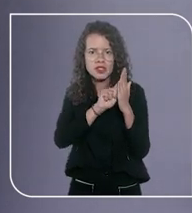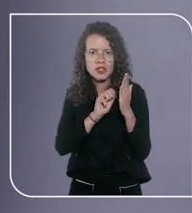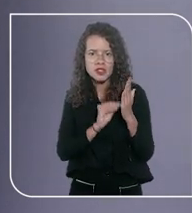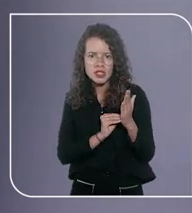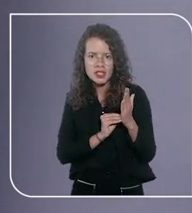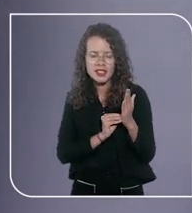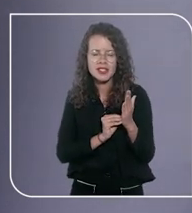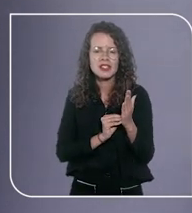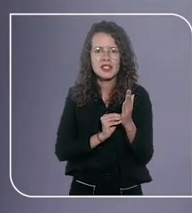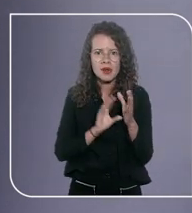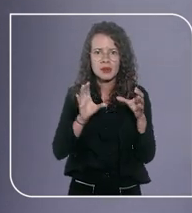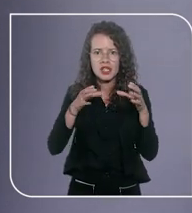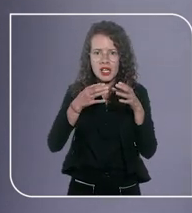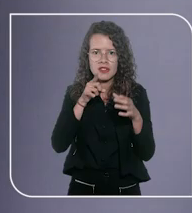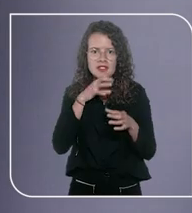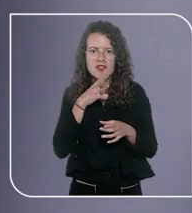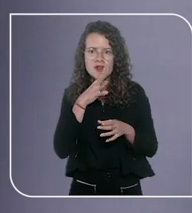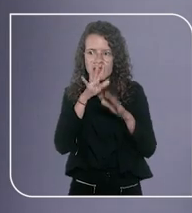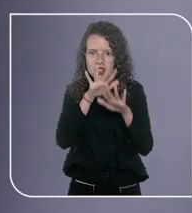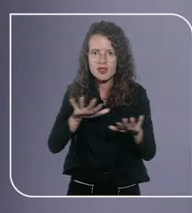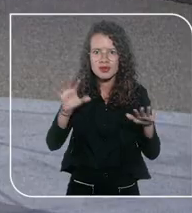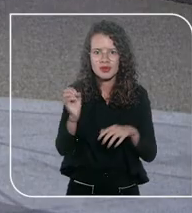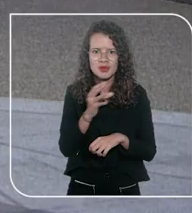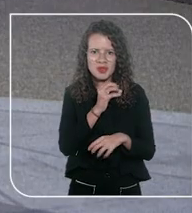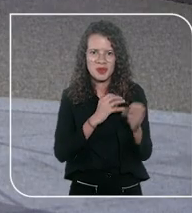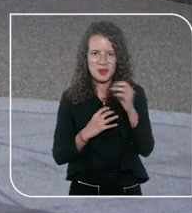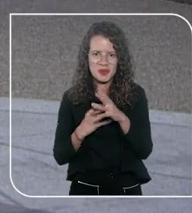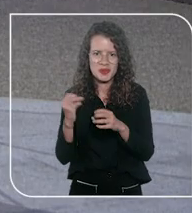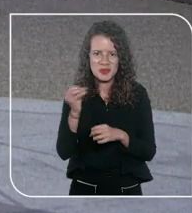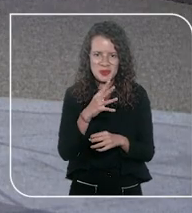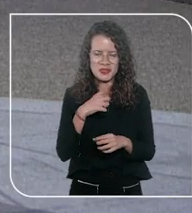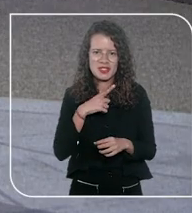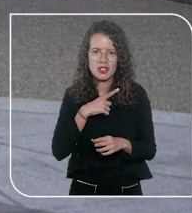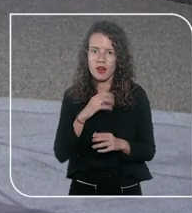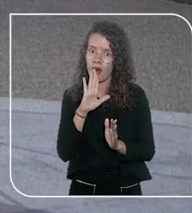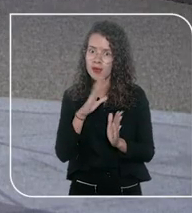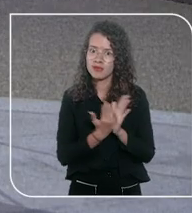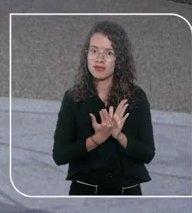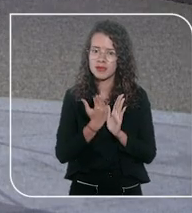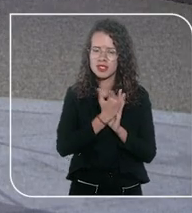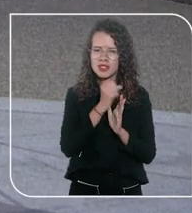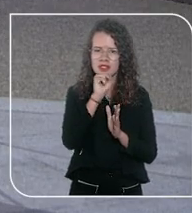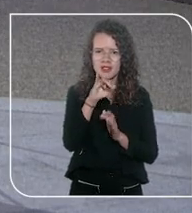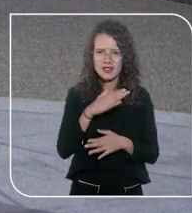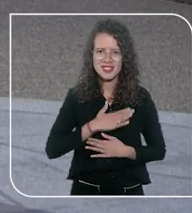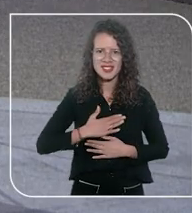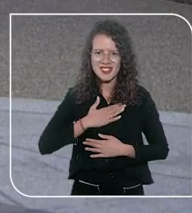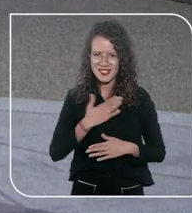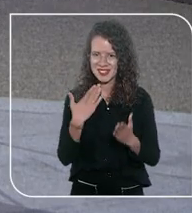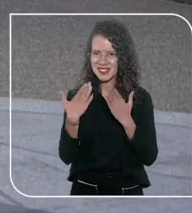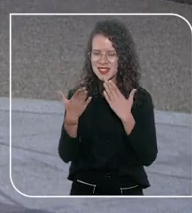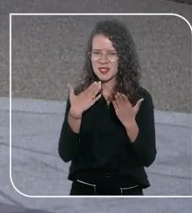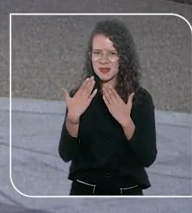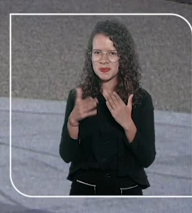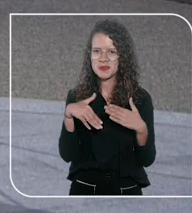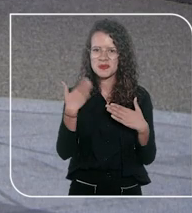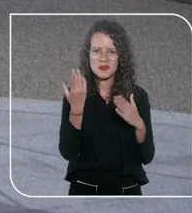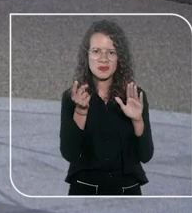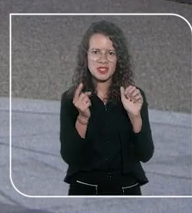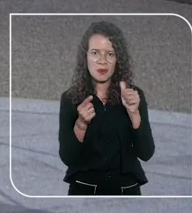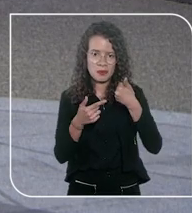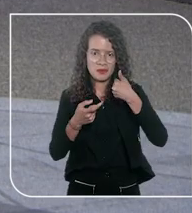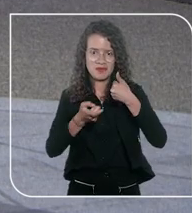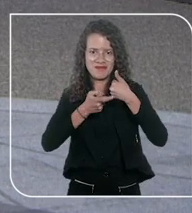e fique por dentro das principais novidades. E tem mais, viu? Se você gostou dessa nossa conversa, então dê o seu